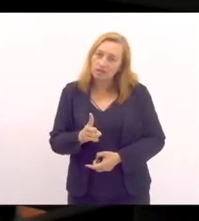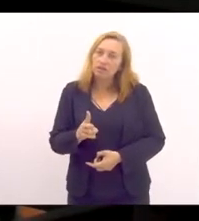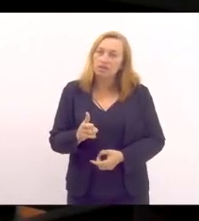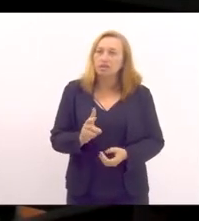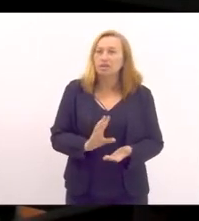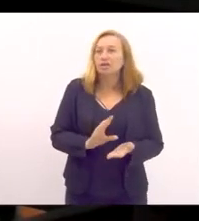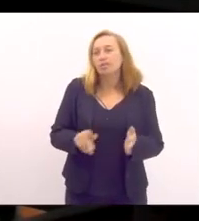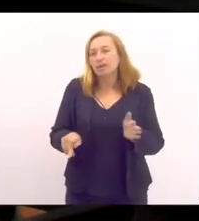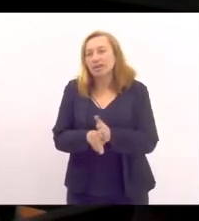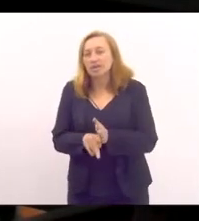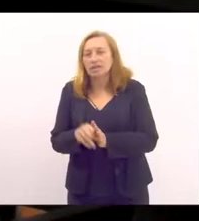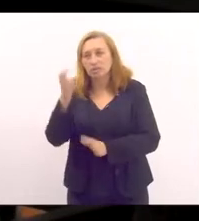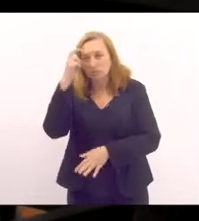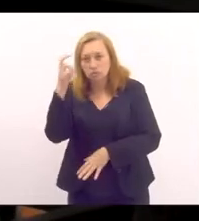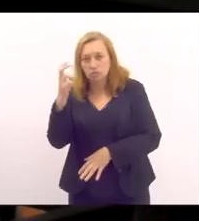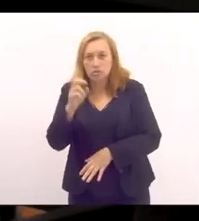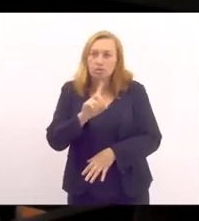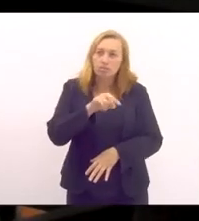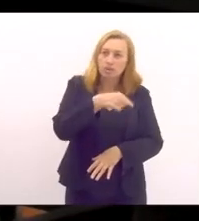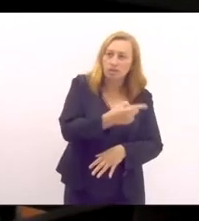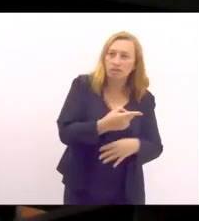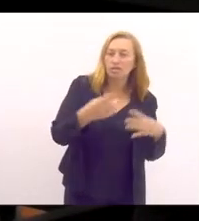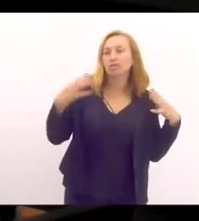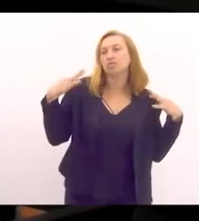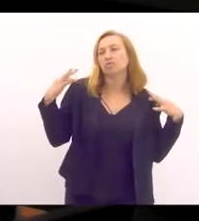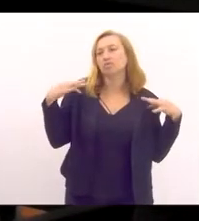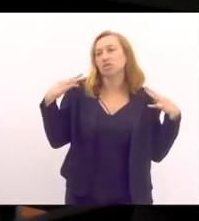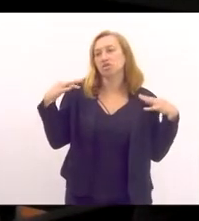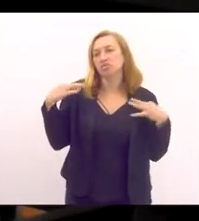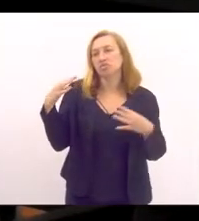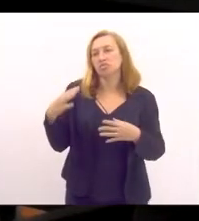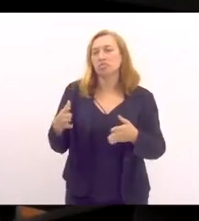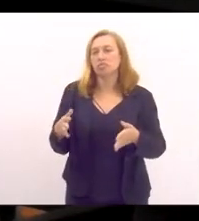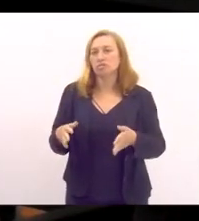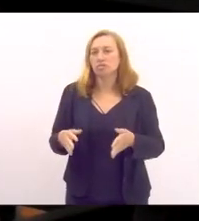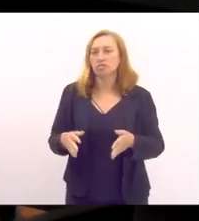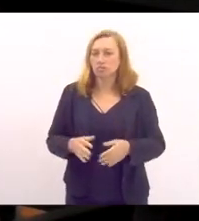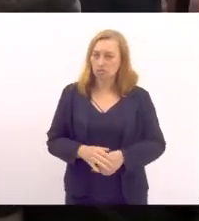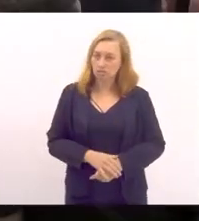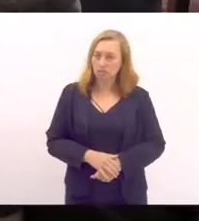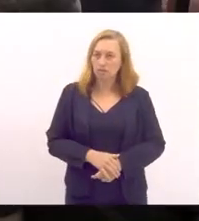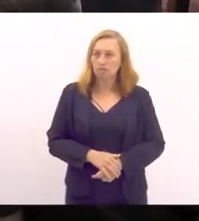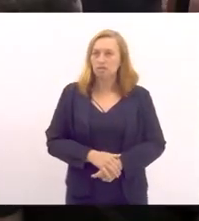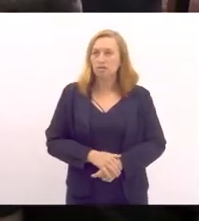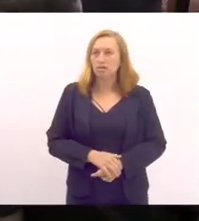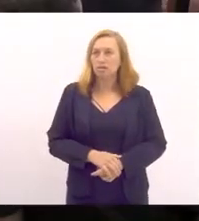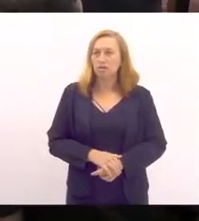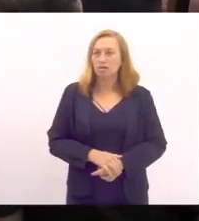no turismo, ficou... Né?